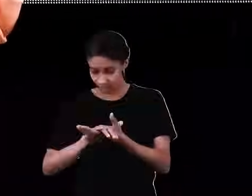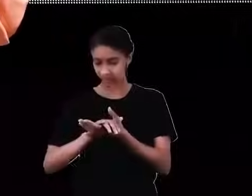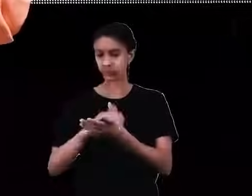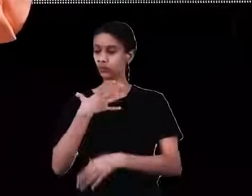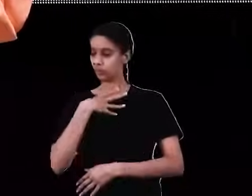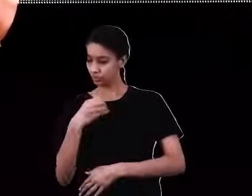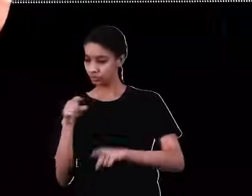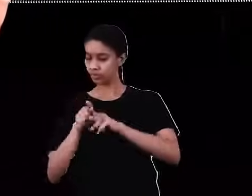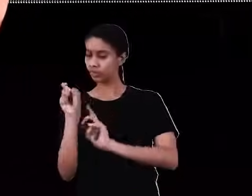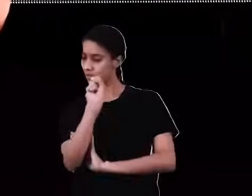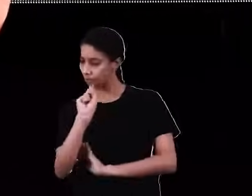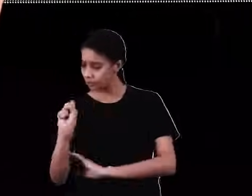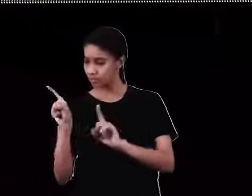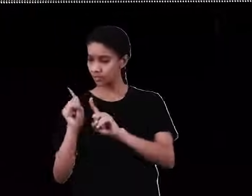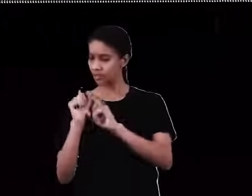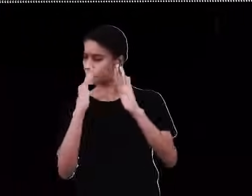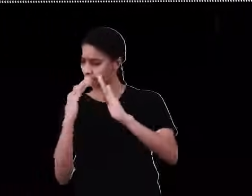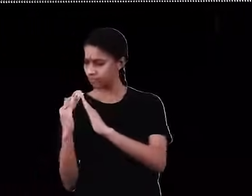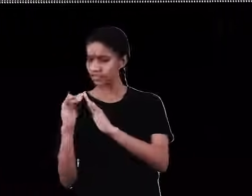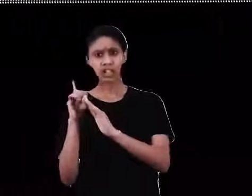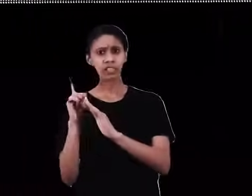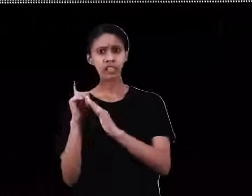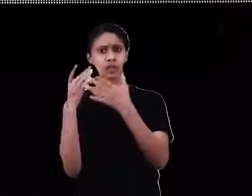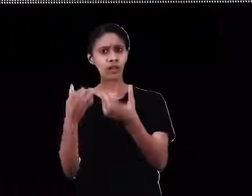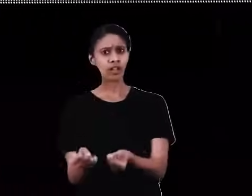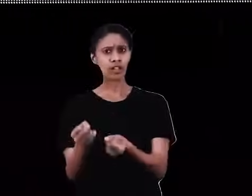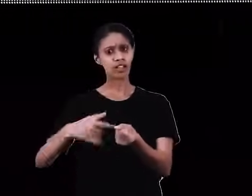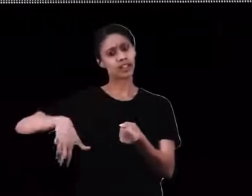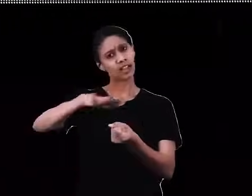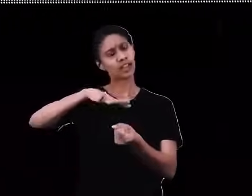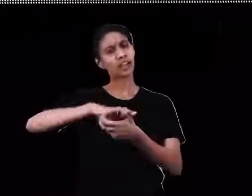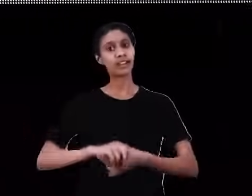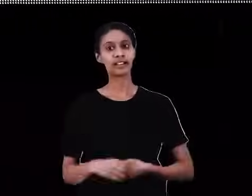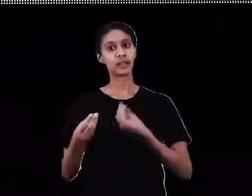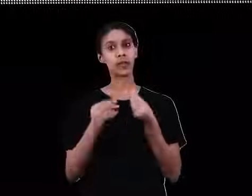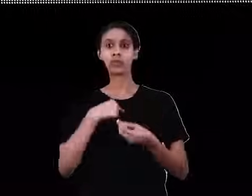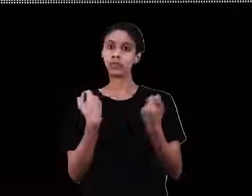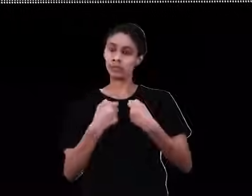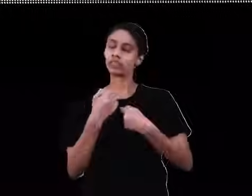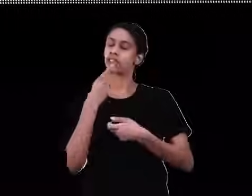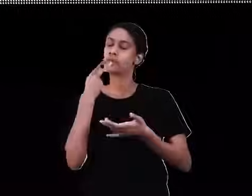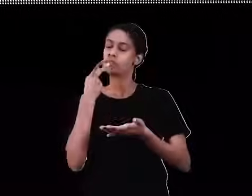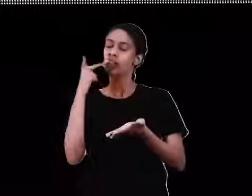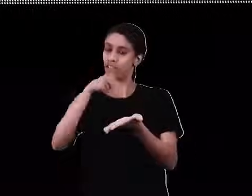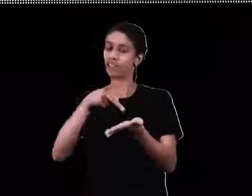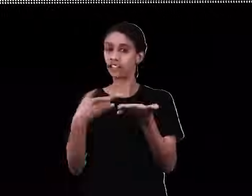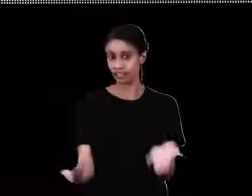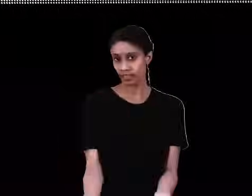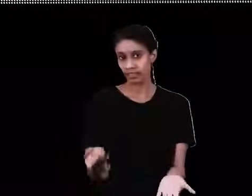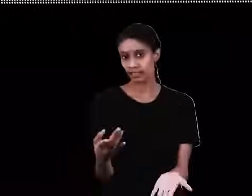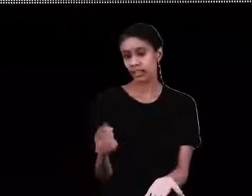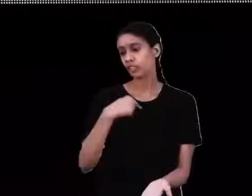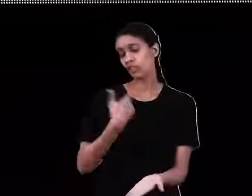tu vai conquistar os outros, amiga? Desculpa. Poxa, mas a gente tem que falar a verdade. É ou não é, gente? Às vezes a gente fica